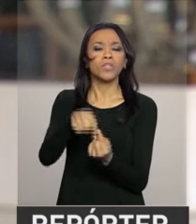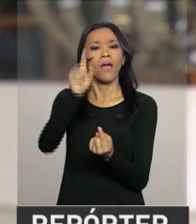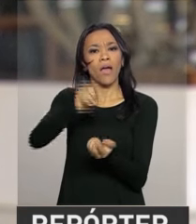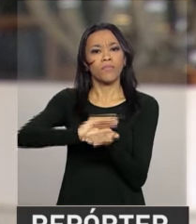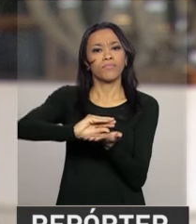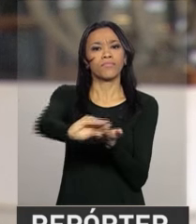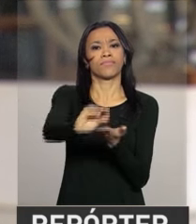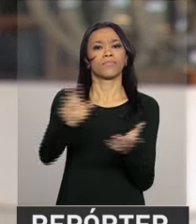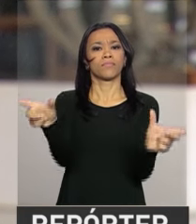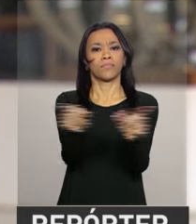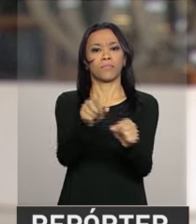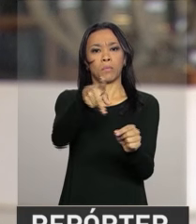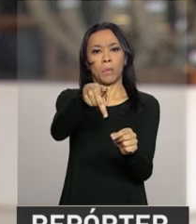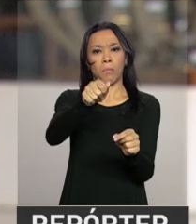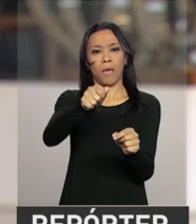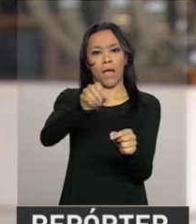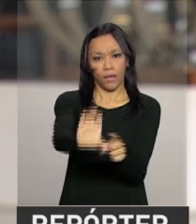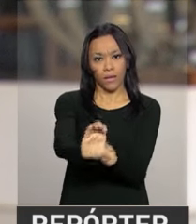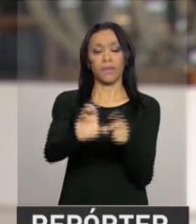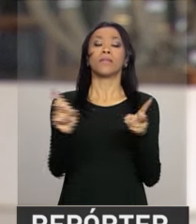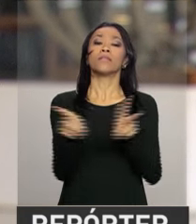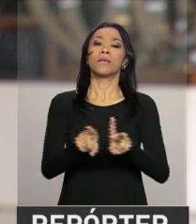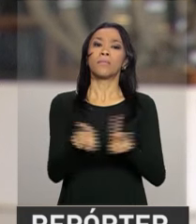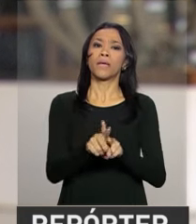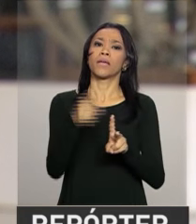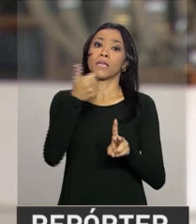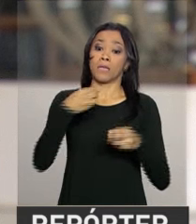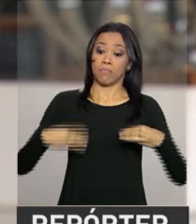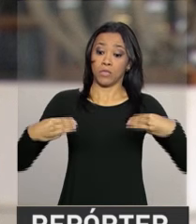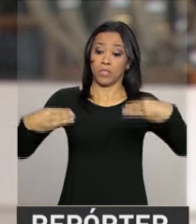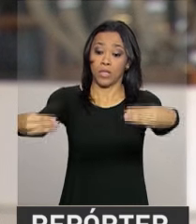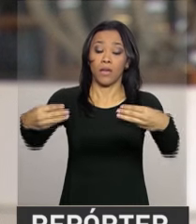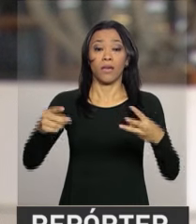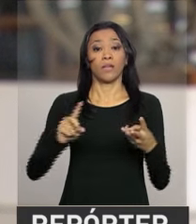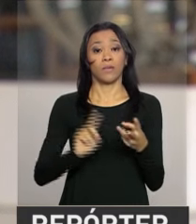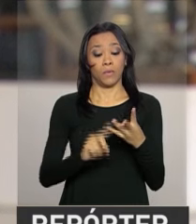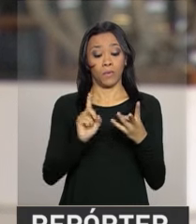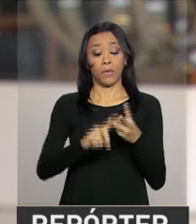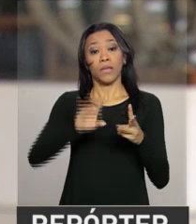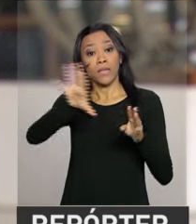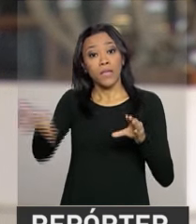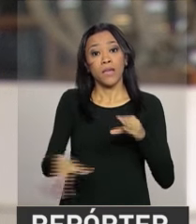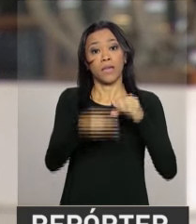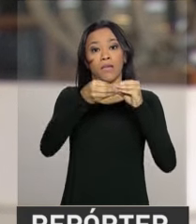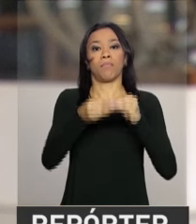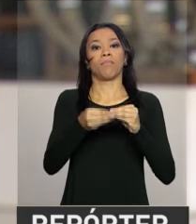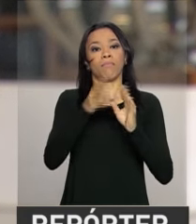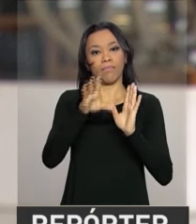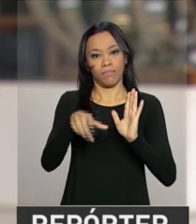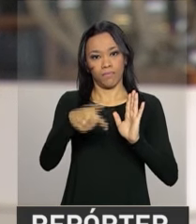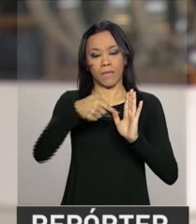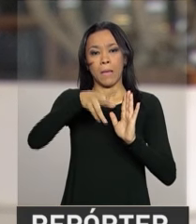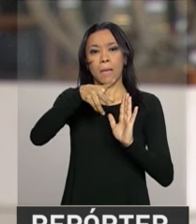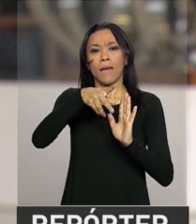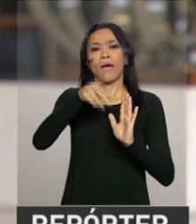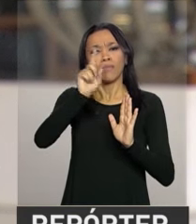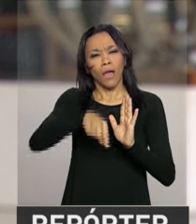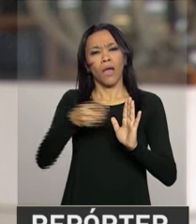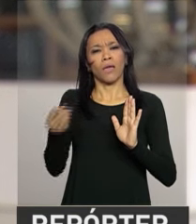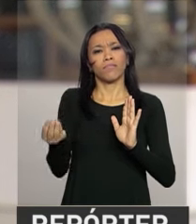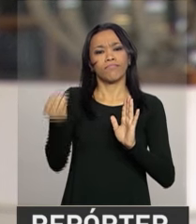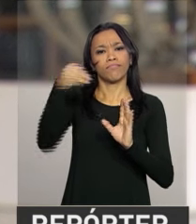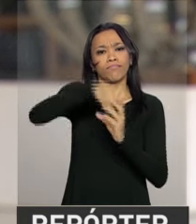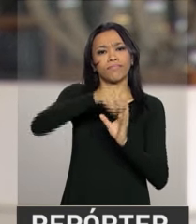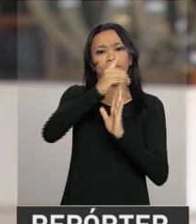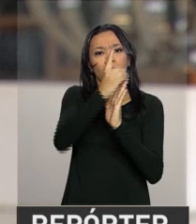crescimento o PAC também com despesas dos Ministérios e ainda emendas parlamentares a medida está num Decreto que foi